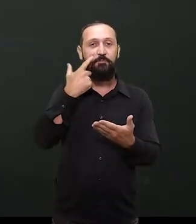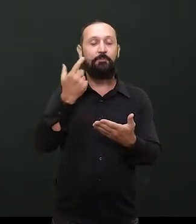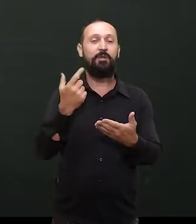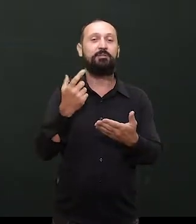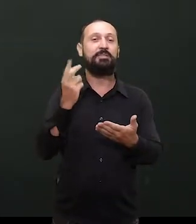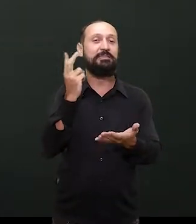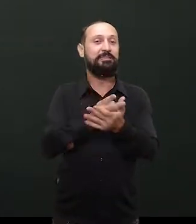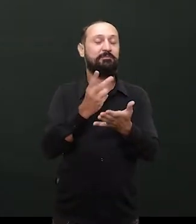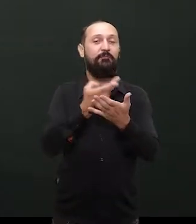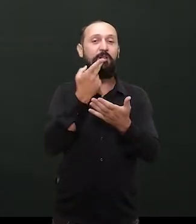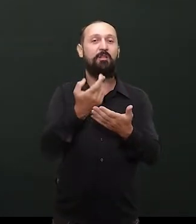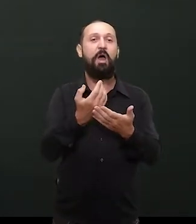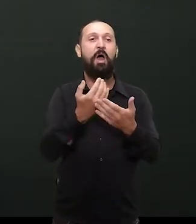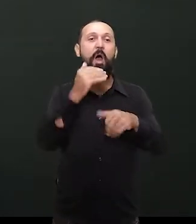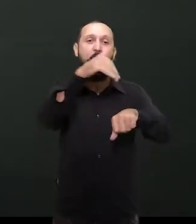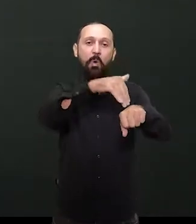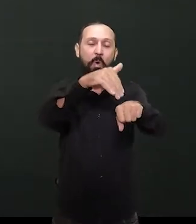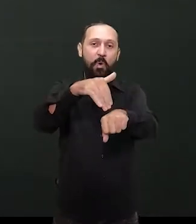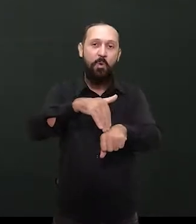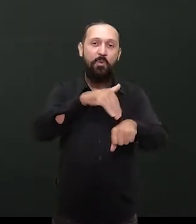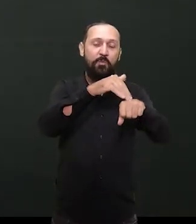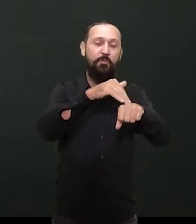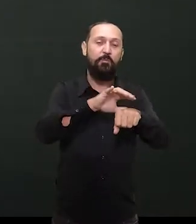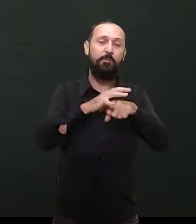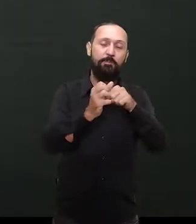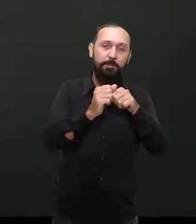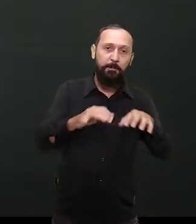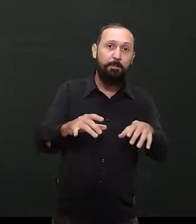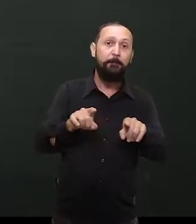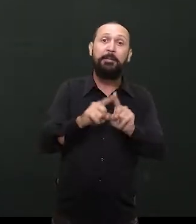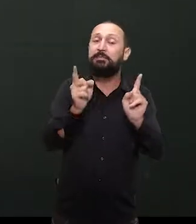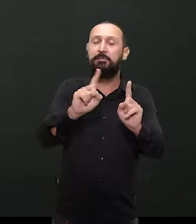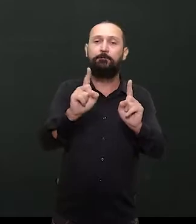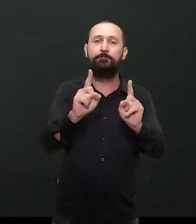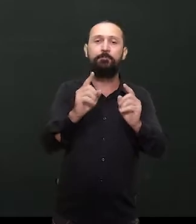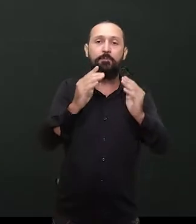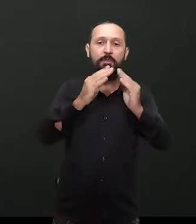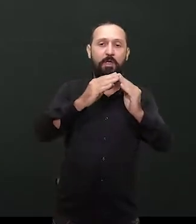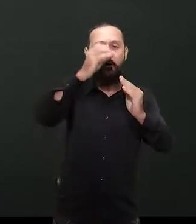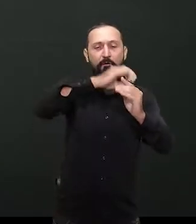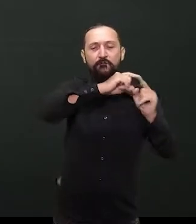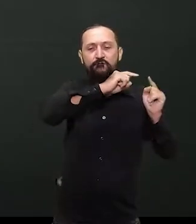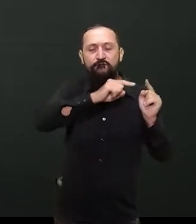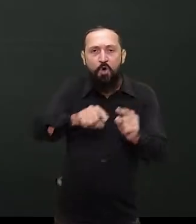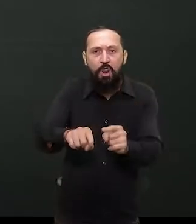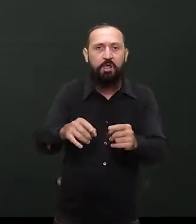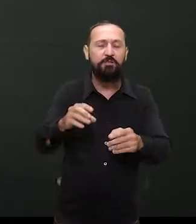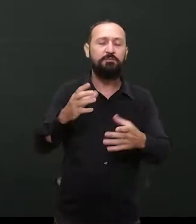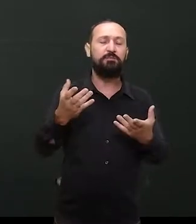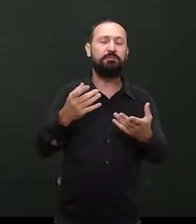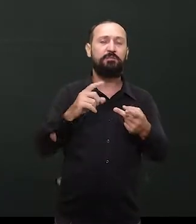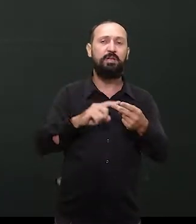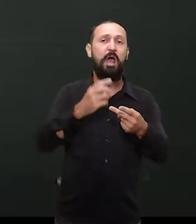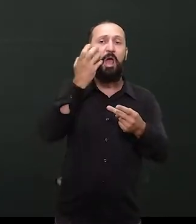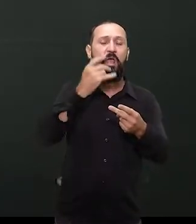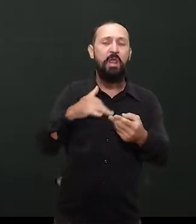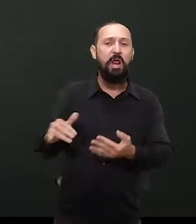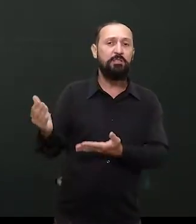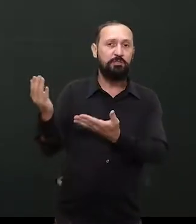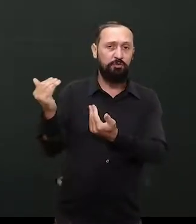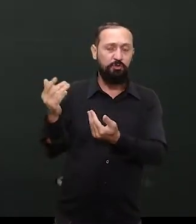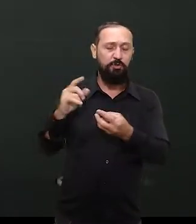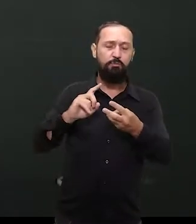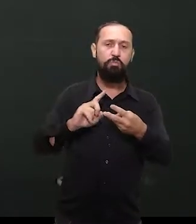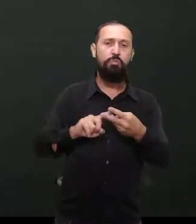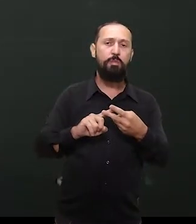jogando nas costas da pandemia mas não os crimes de violência doméstica os crimes de violência contra criança e adolescente que